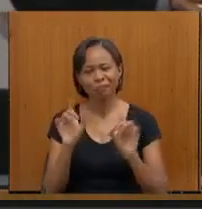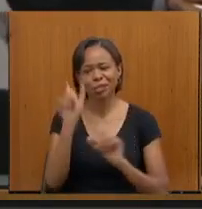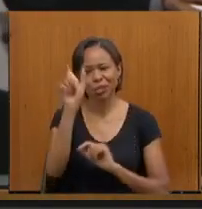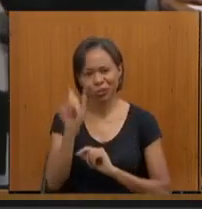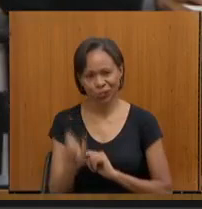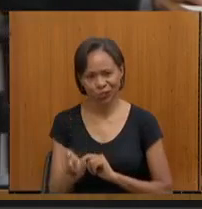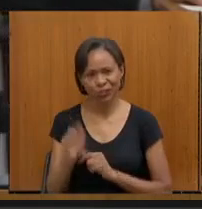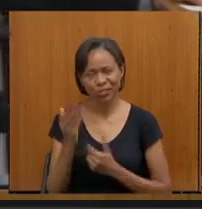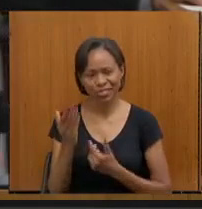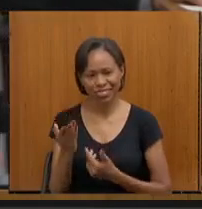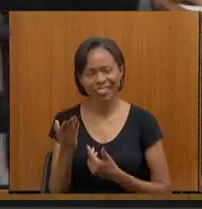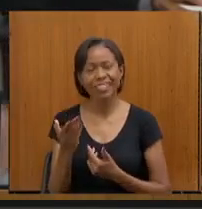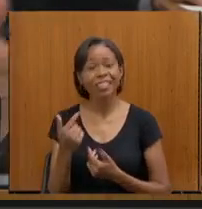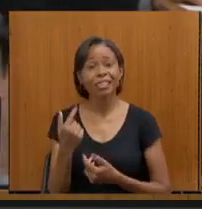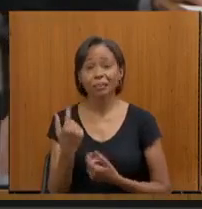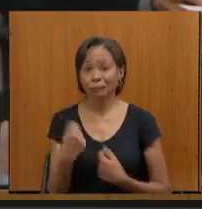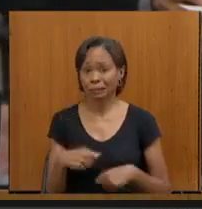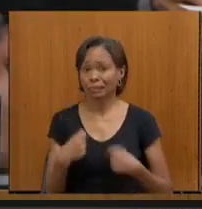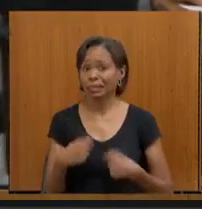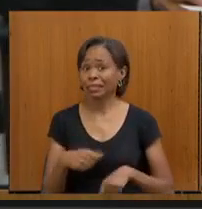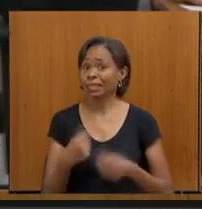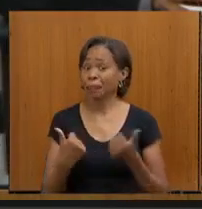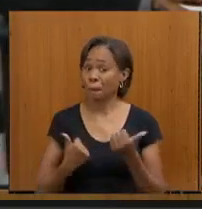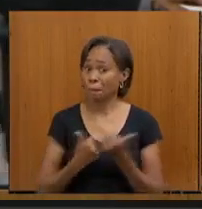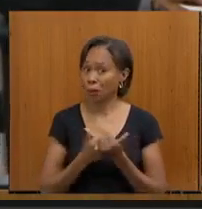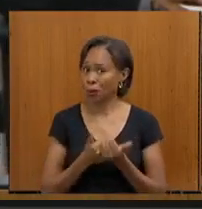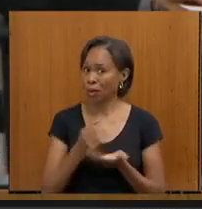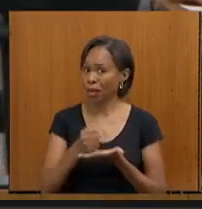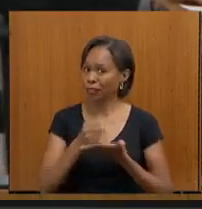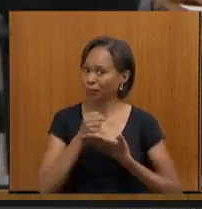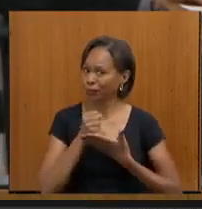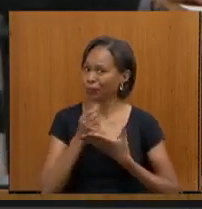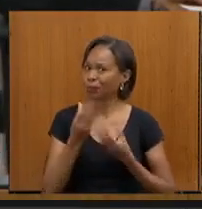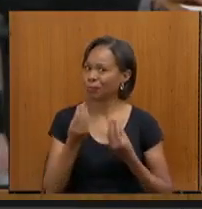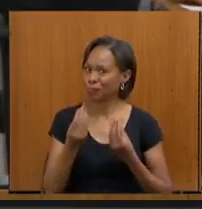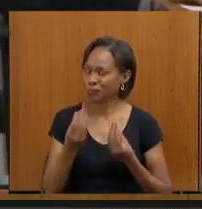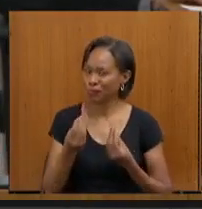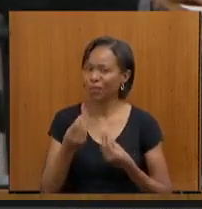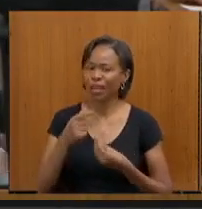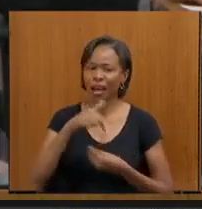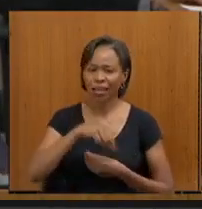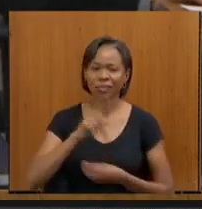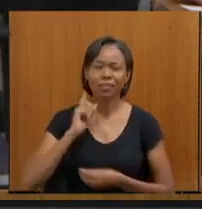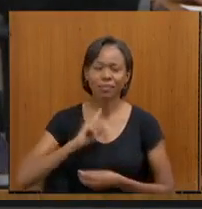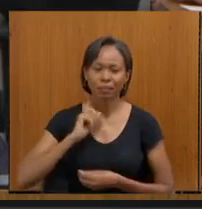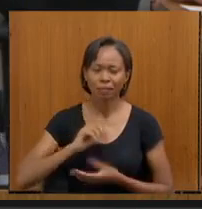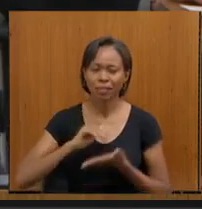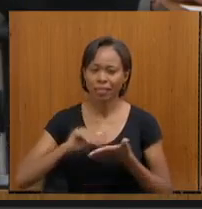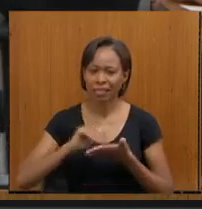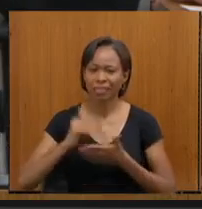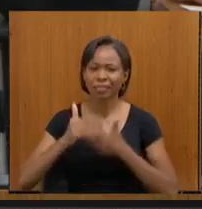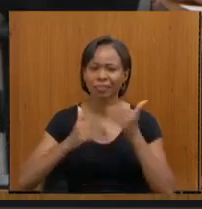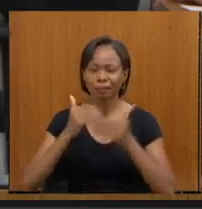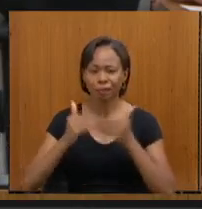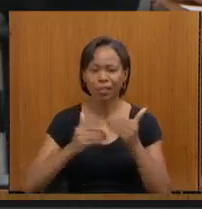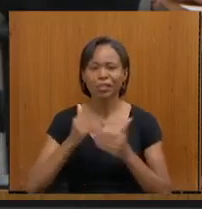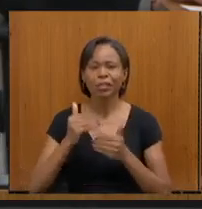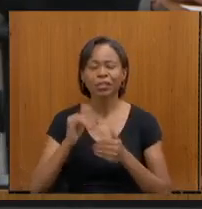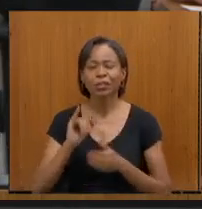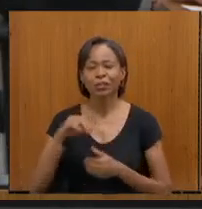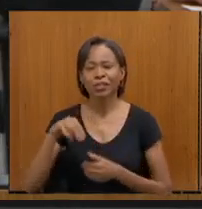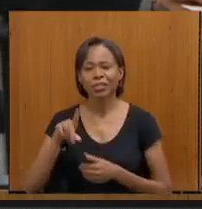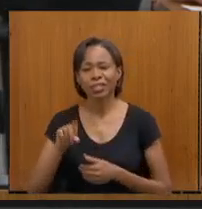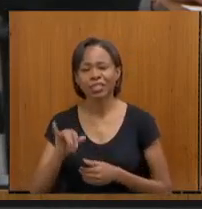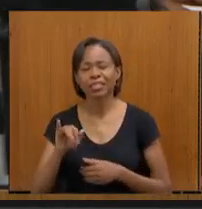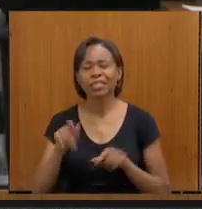vamos precisar de muita ajuda de muito apoio a secretaria desenvolvimento econômico de Minas através do índio nós